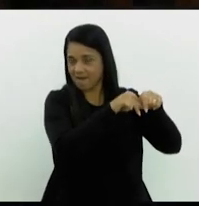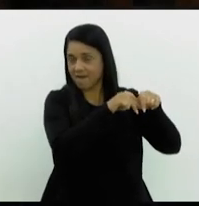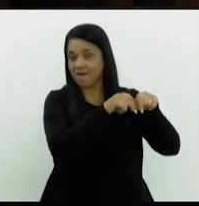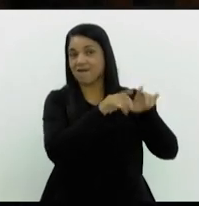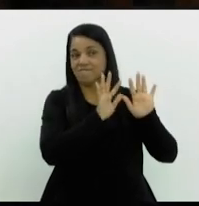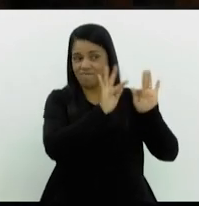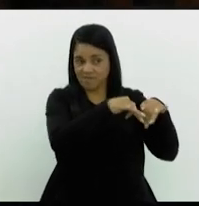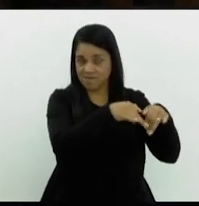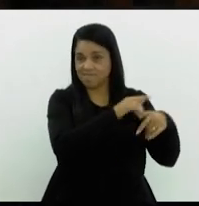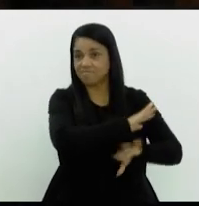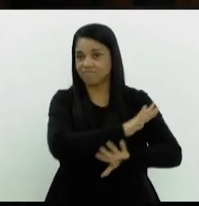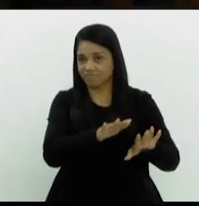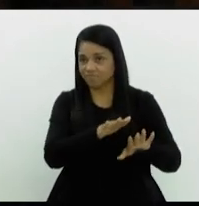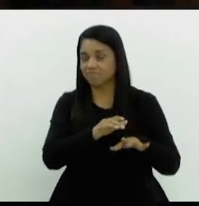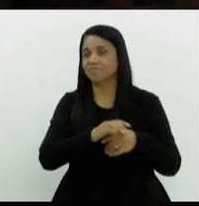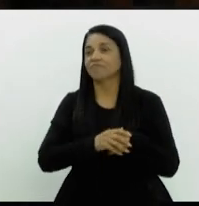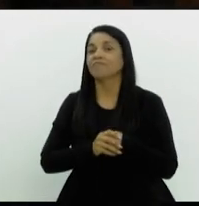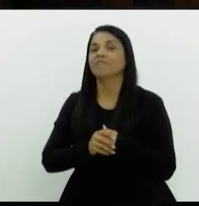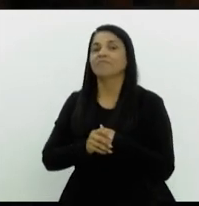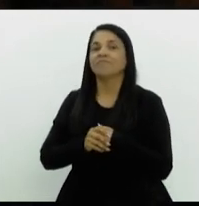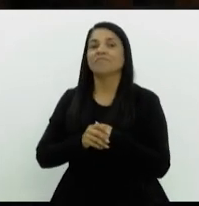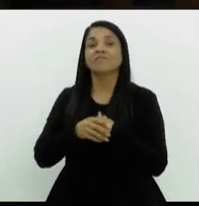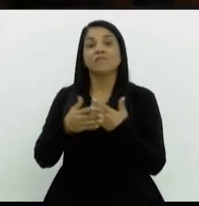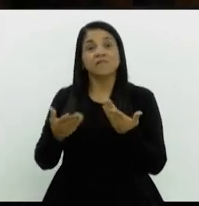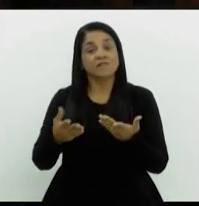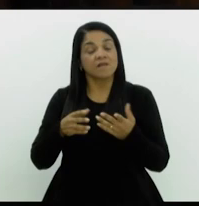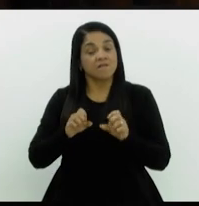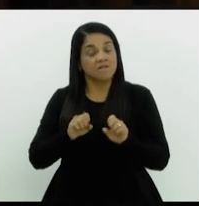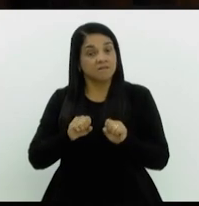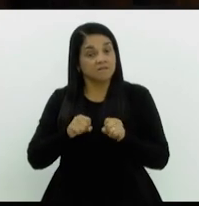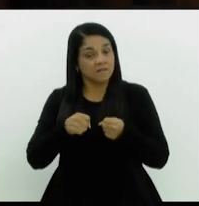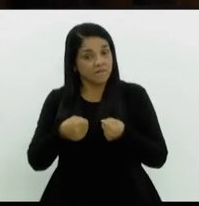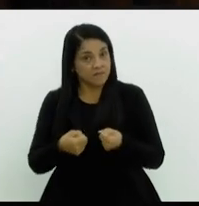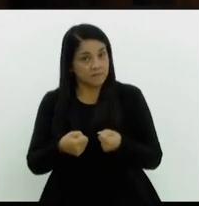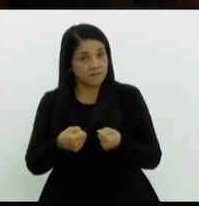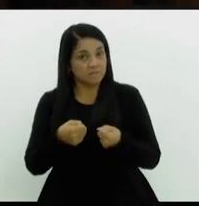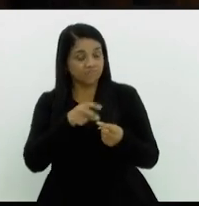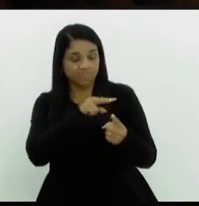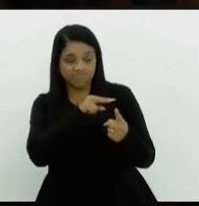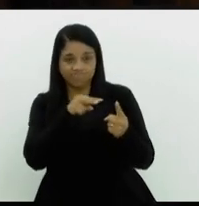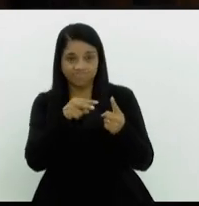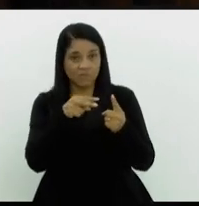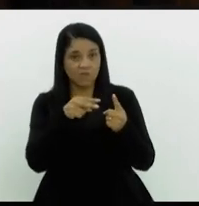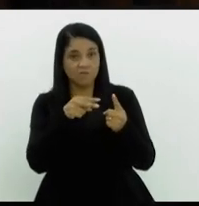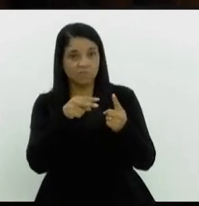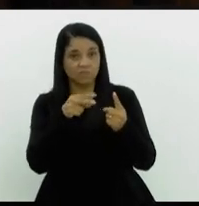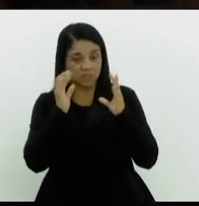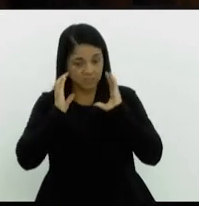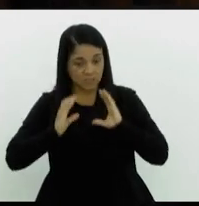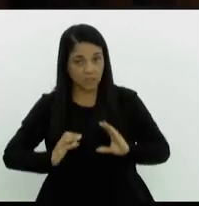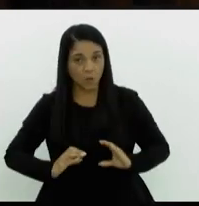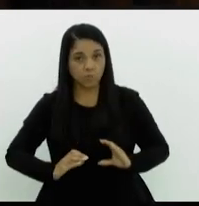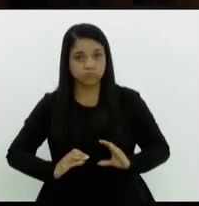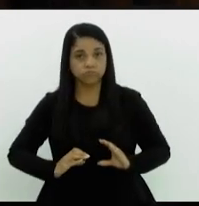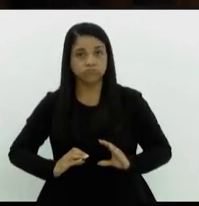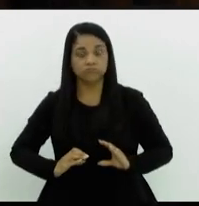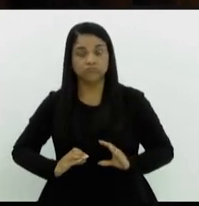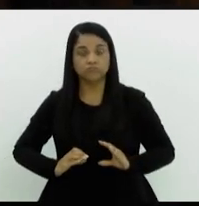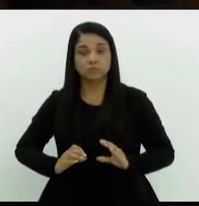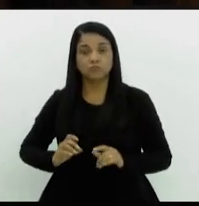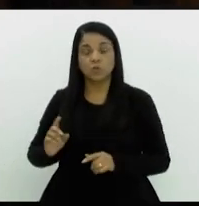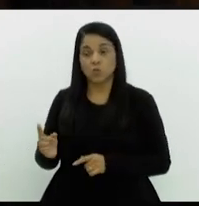mais indefensável que isso possa ser, pelo menos sob a ótica do cidadão de bem, um